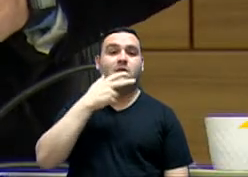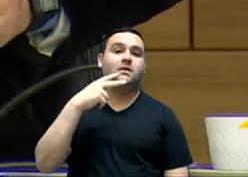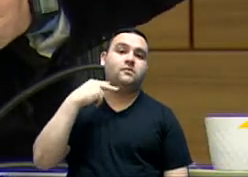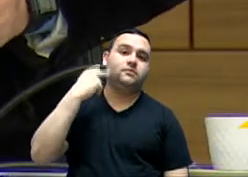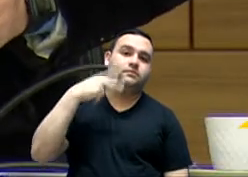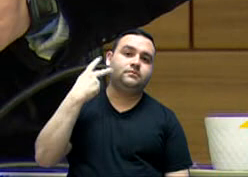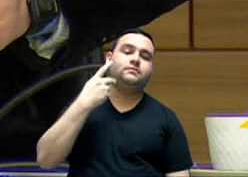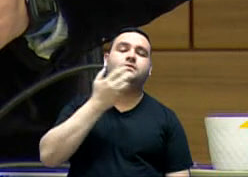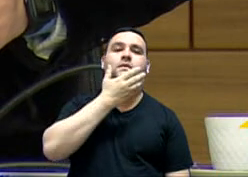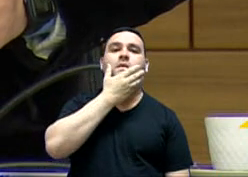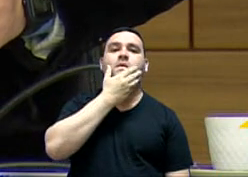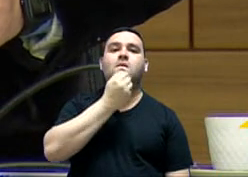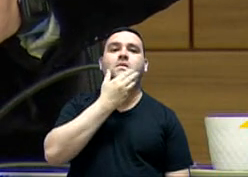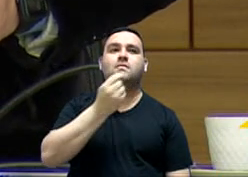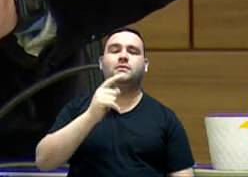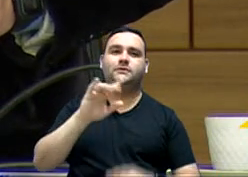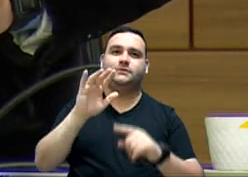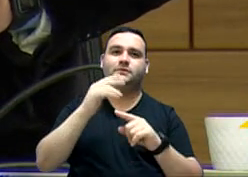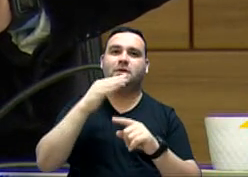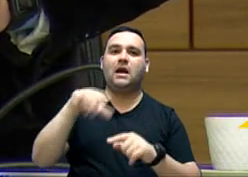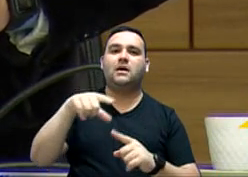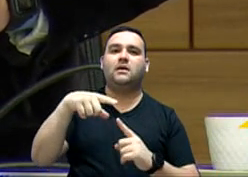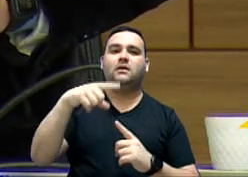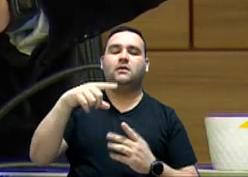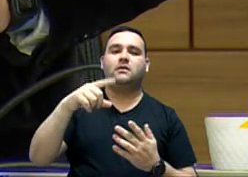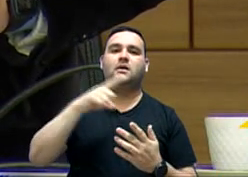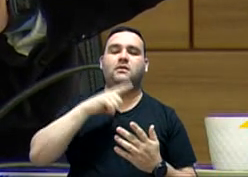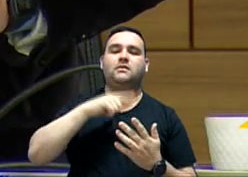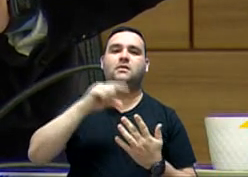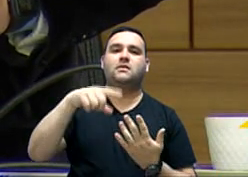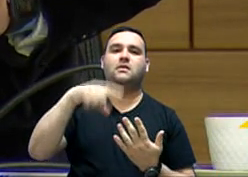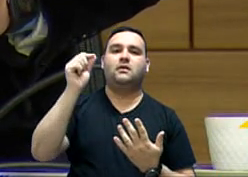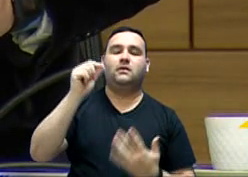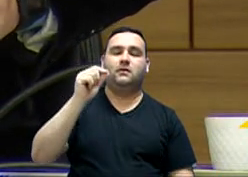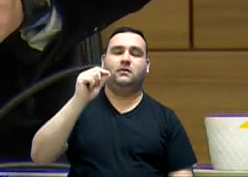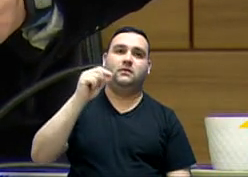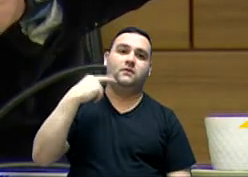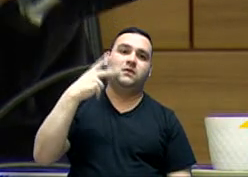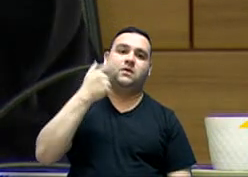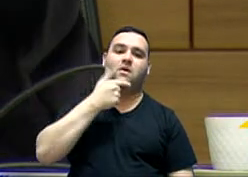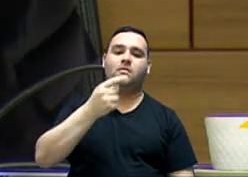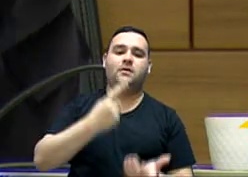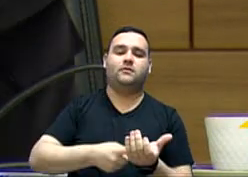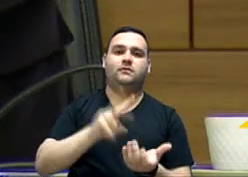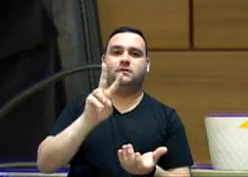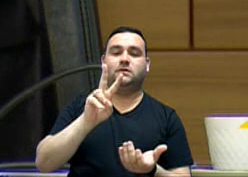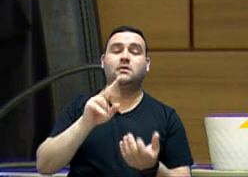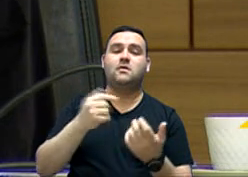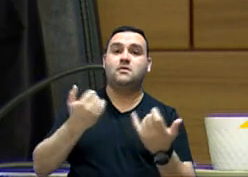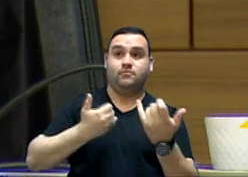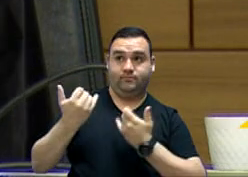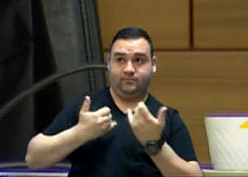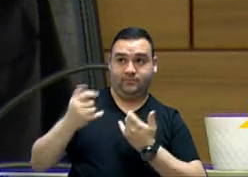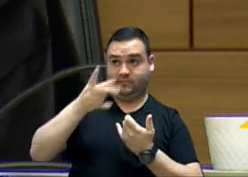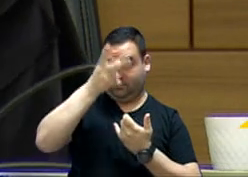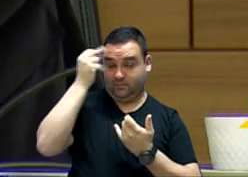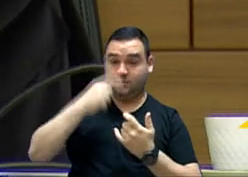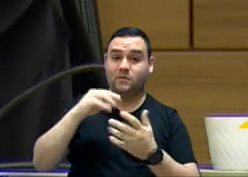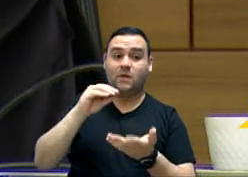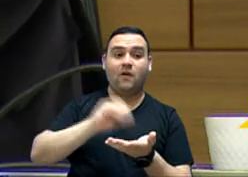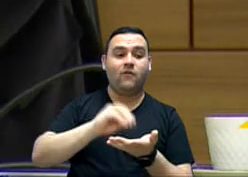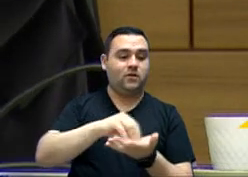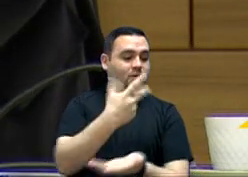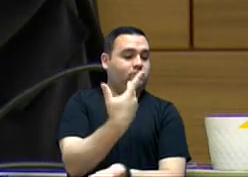Vereador, requerimento em destaque do vereador Vitão do Cachorrão. Informações da prefeita sobre a